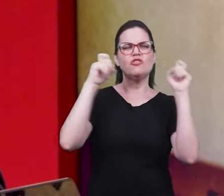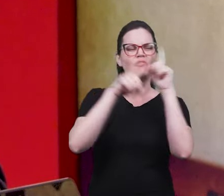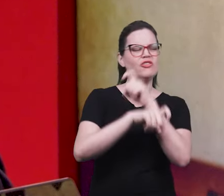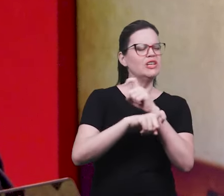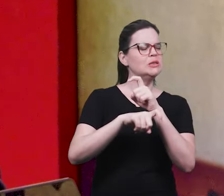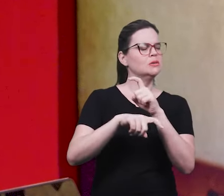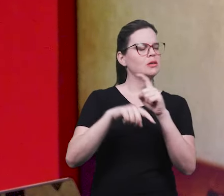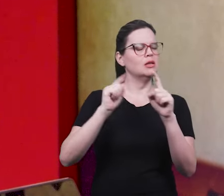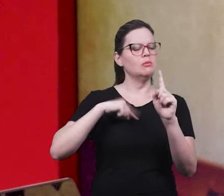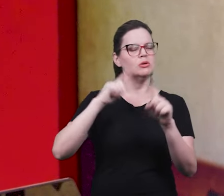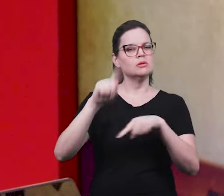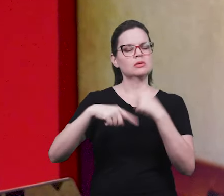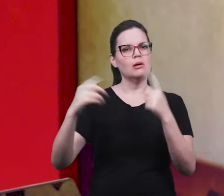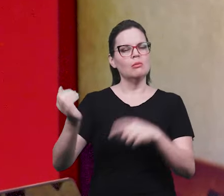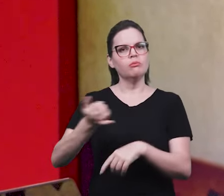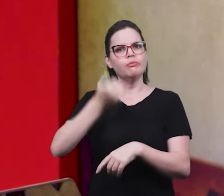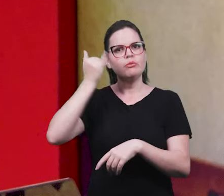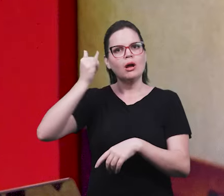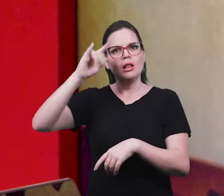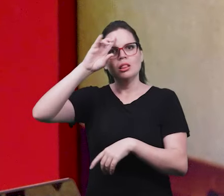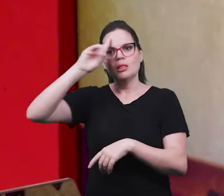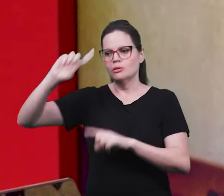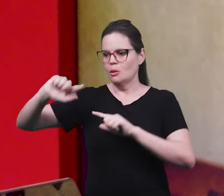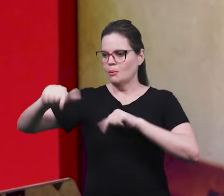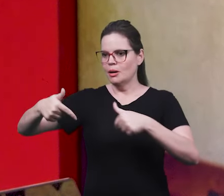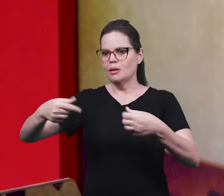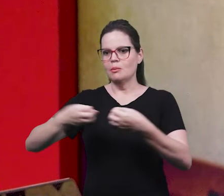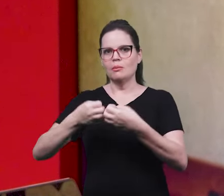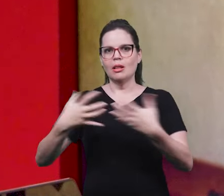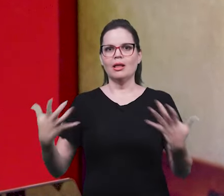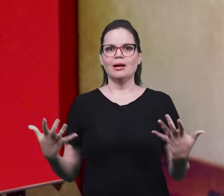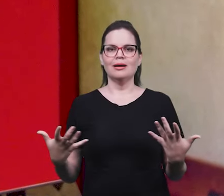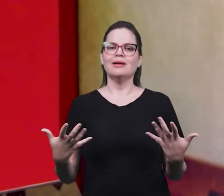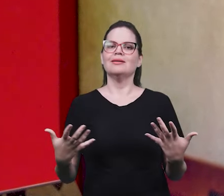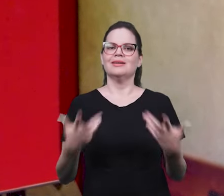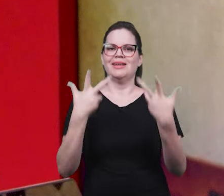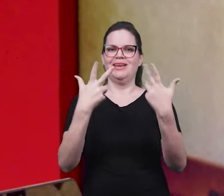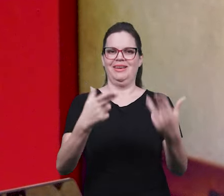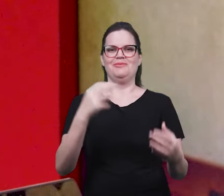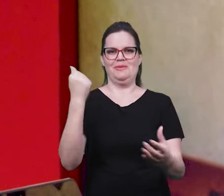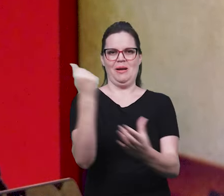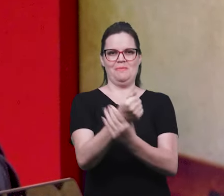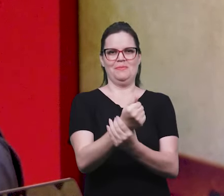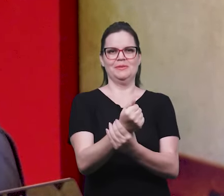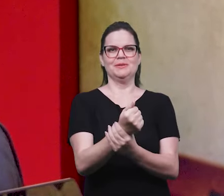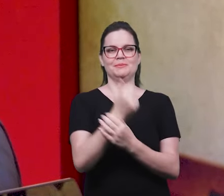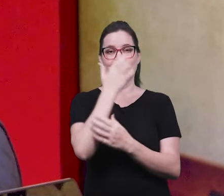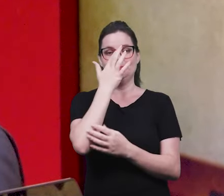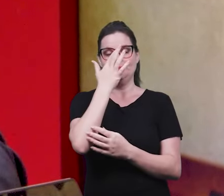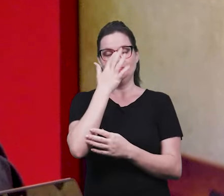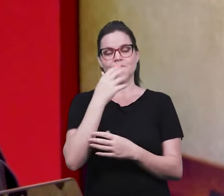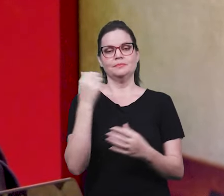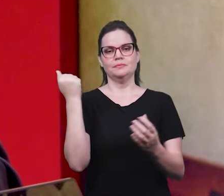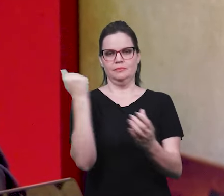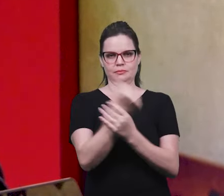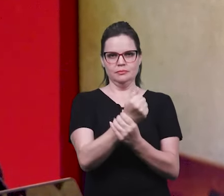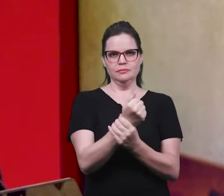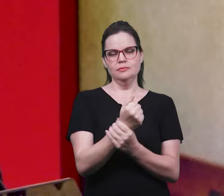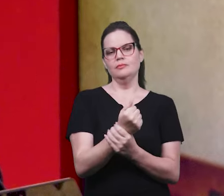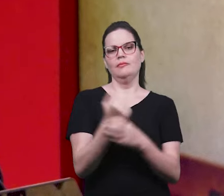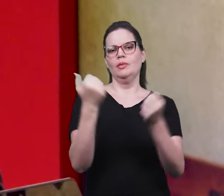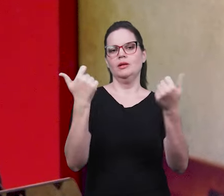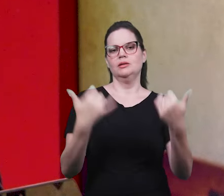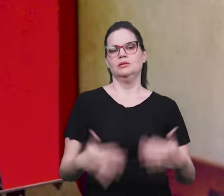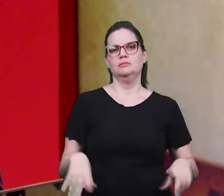um fato. É por isso que Abraão dizia o seguinte, Abraão falava o seguinte, a